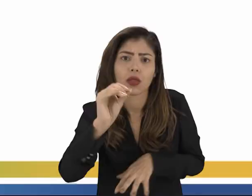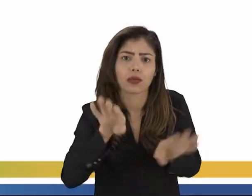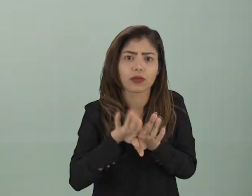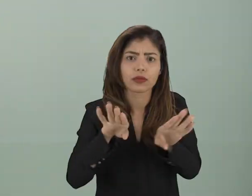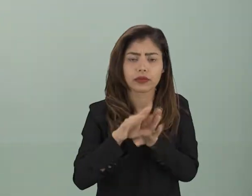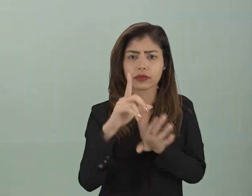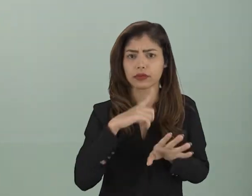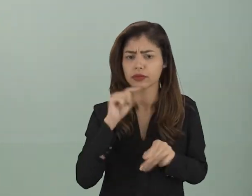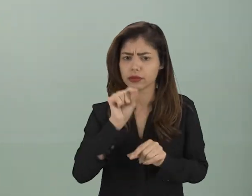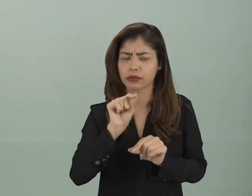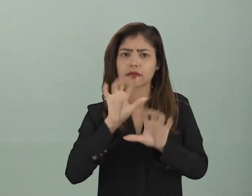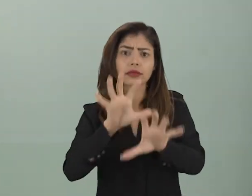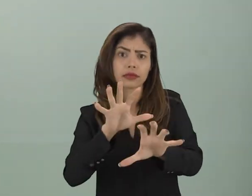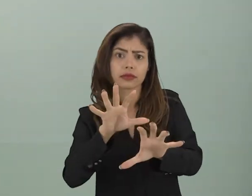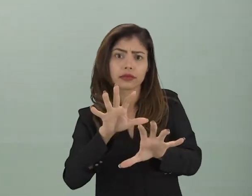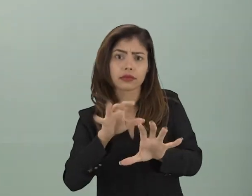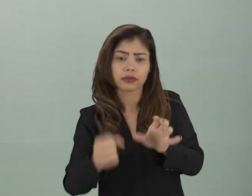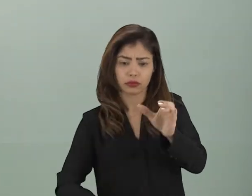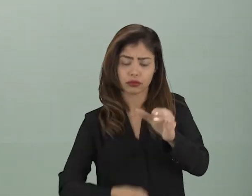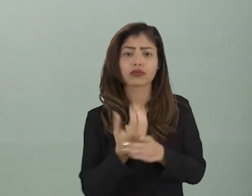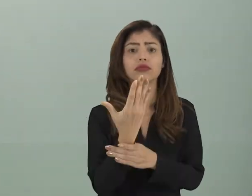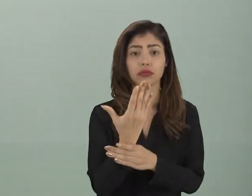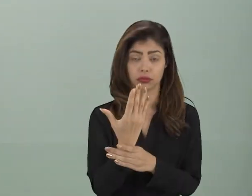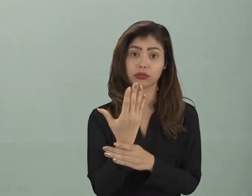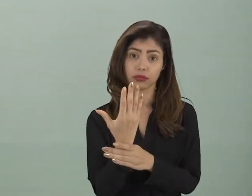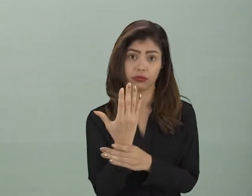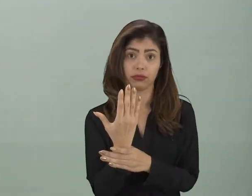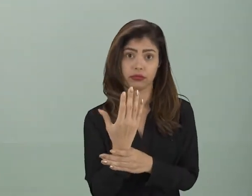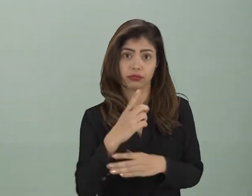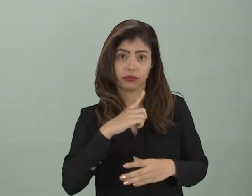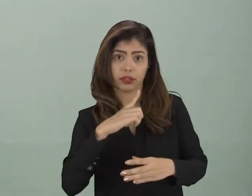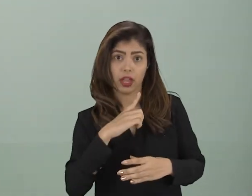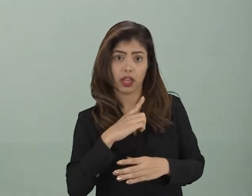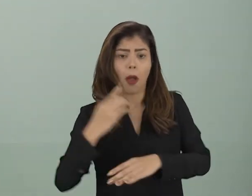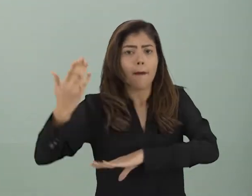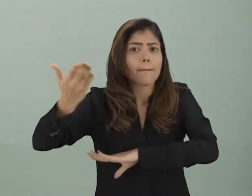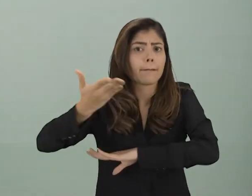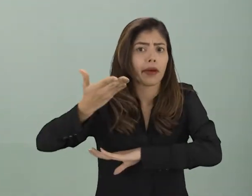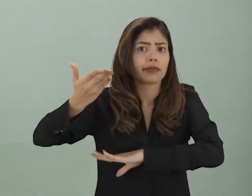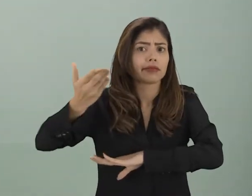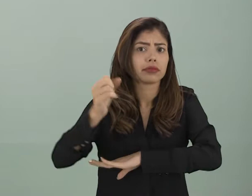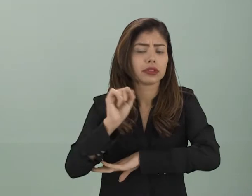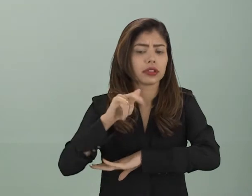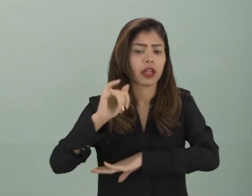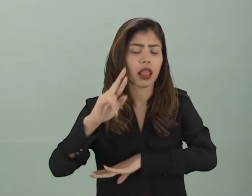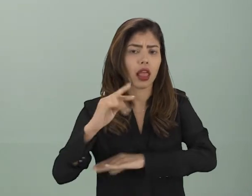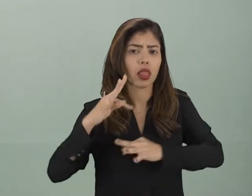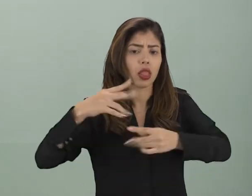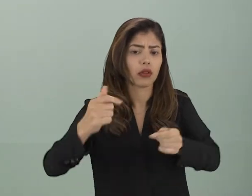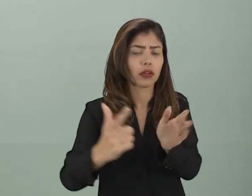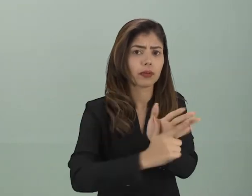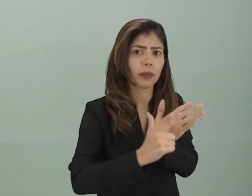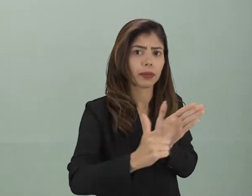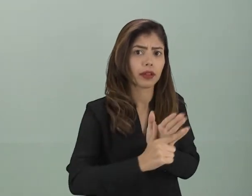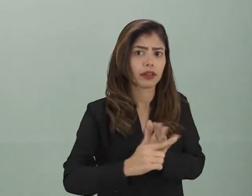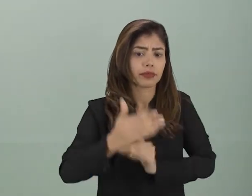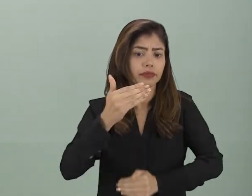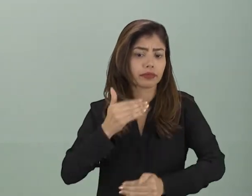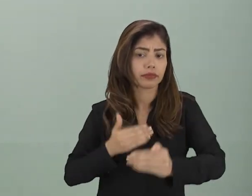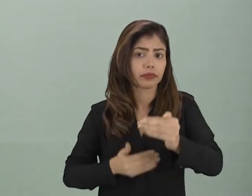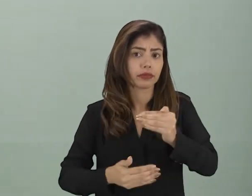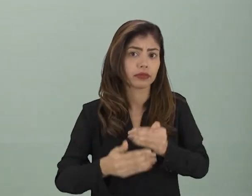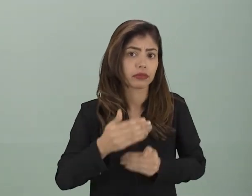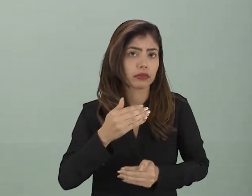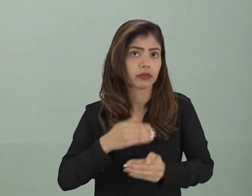lei. Ela criou, né? Ela criou um padrão de selar todo o papel que rodava pela